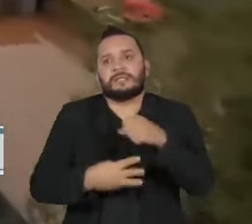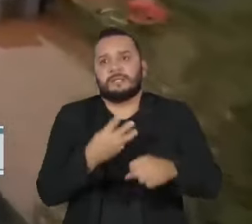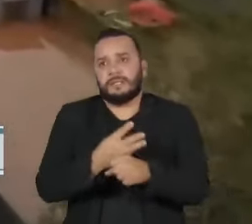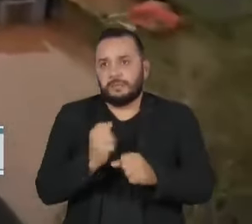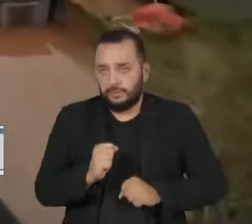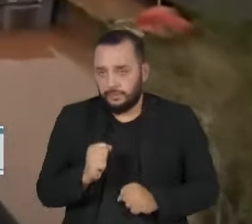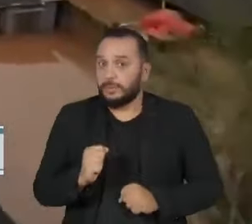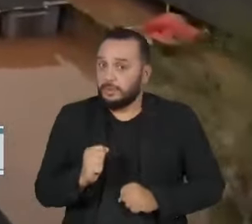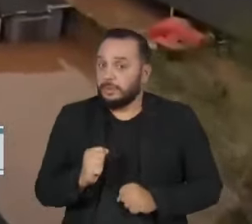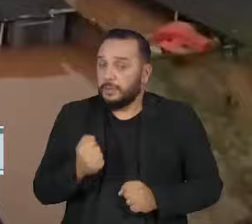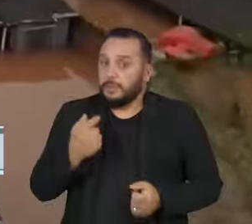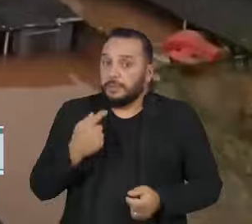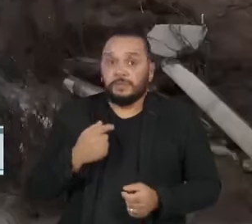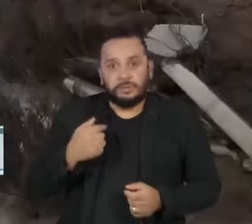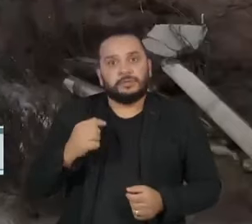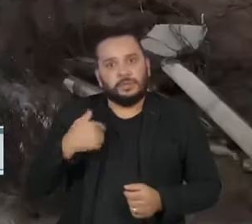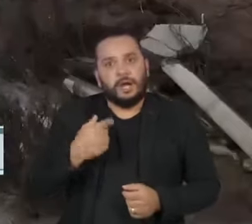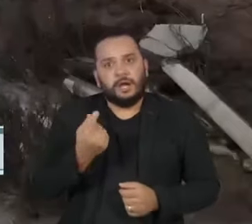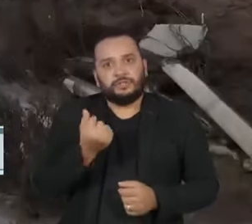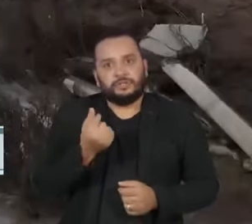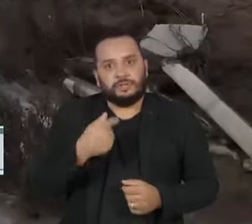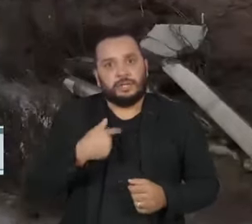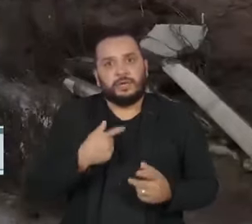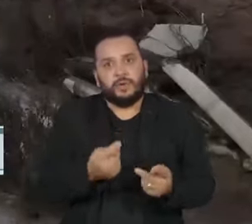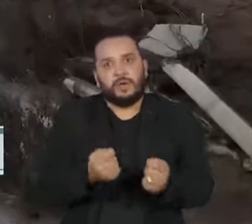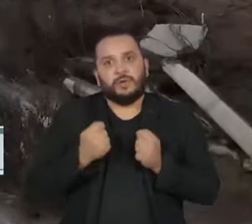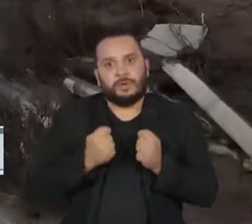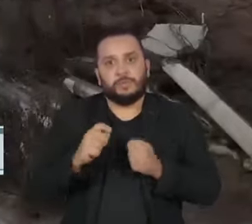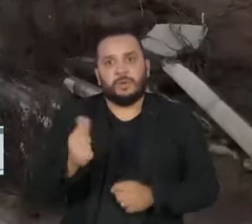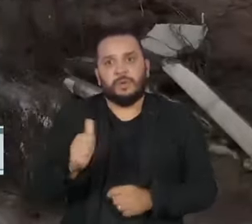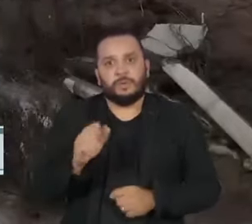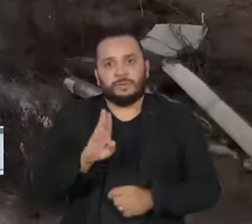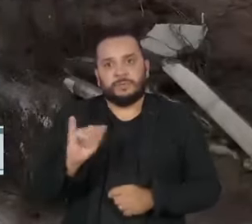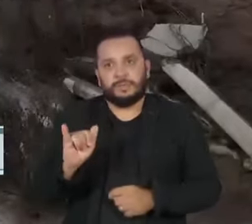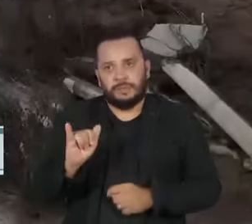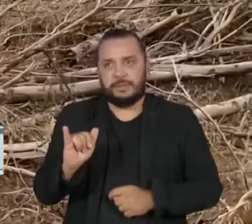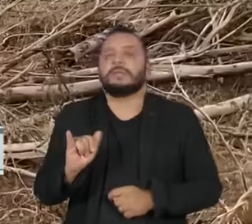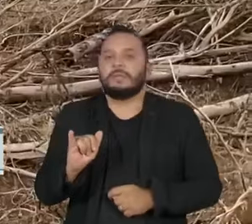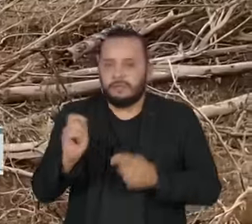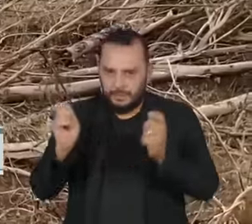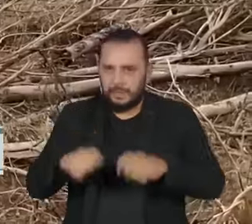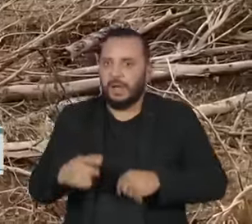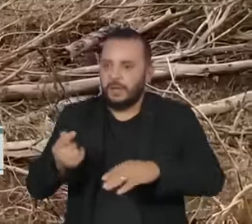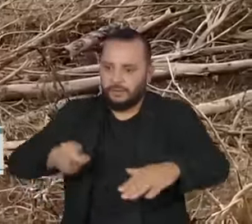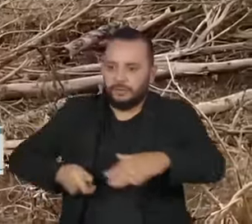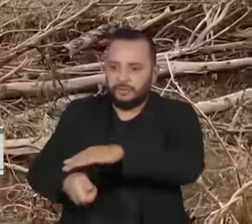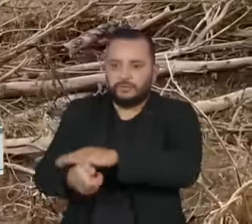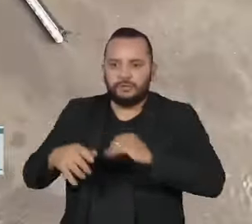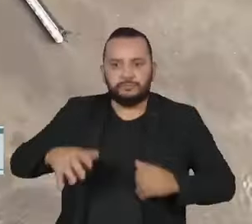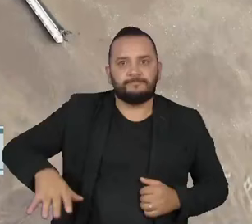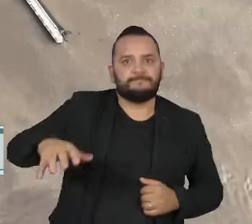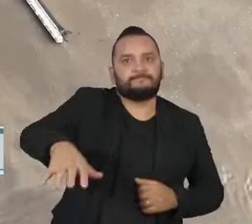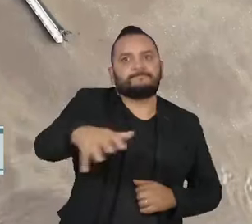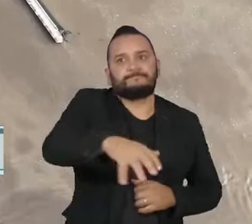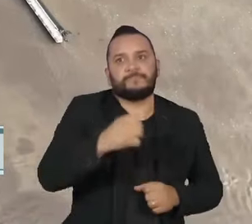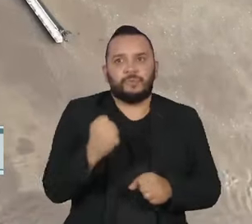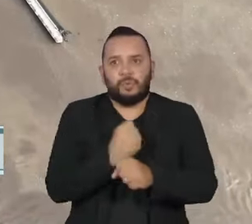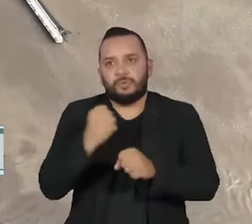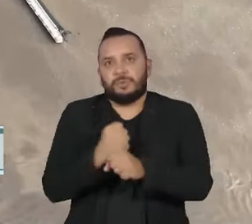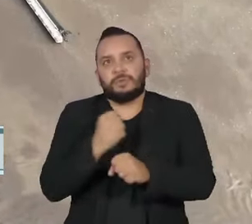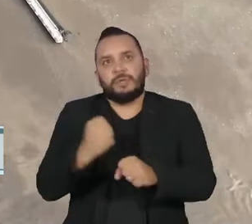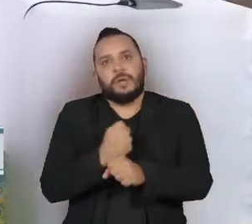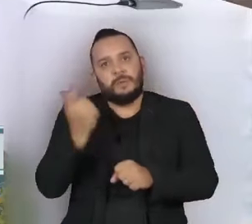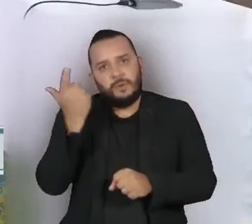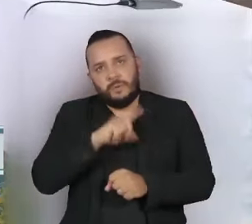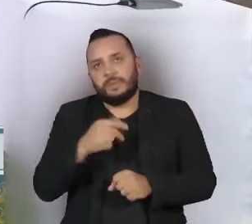suspensão do repasse Vai representar 11 11 bilhões deais em economia para investir em obras de infraestrutura para recuperar